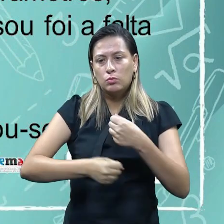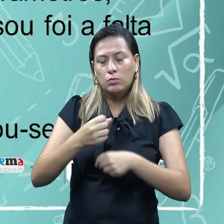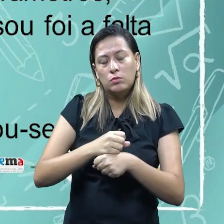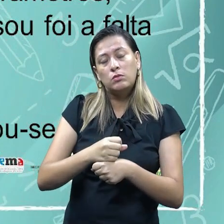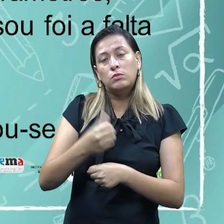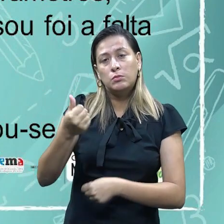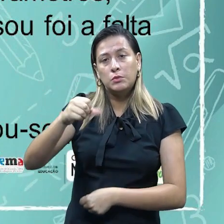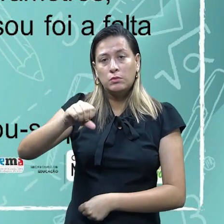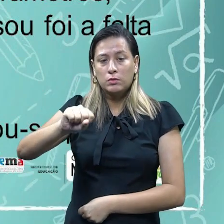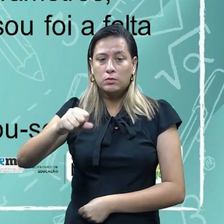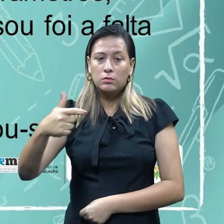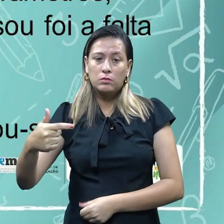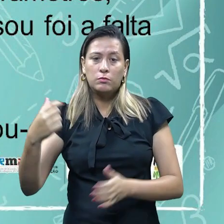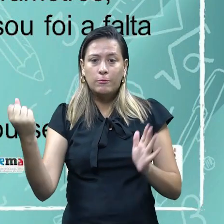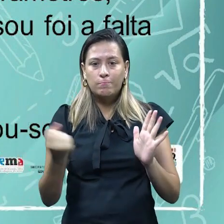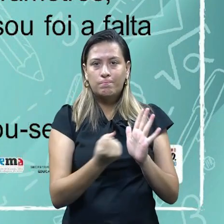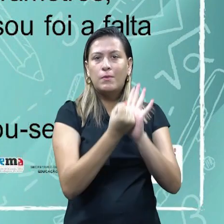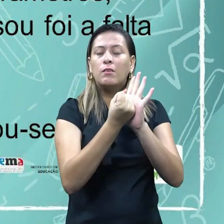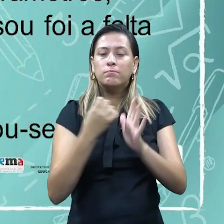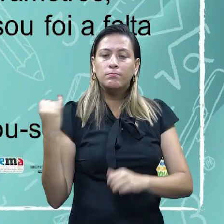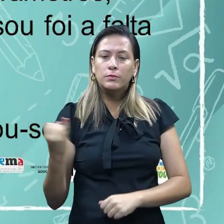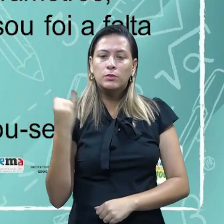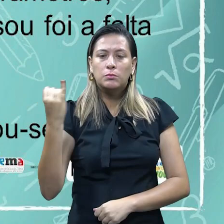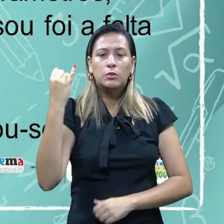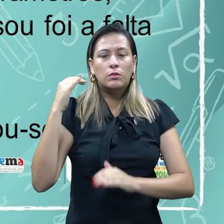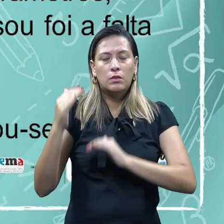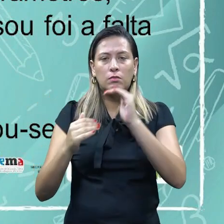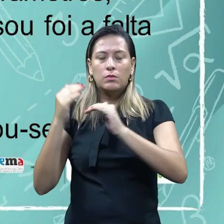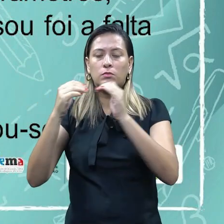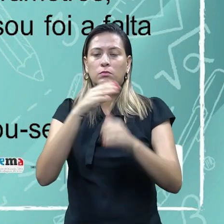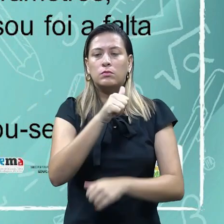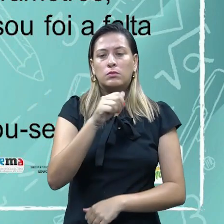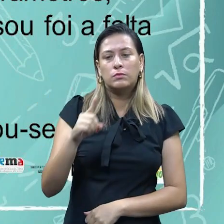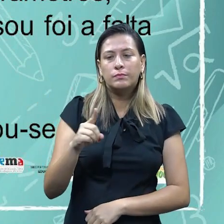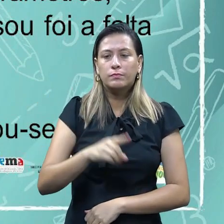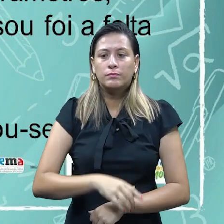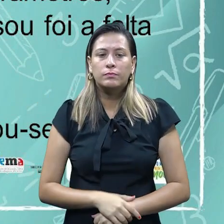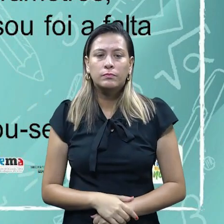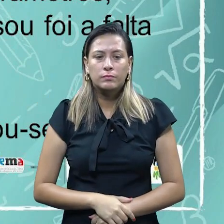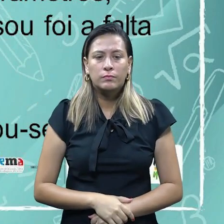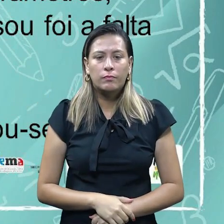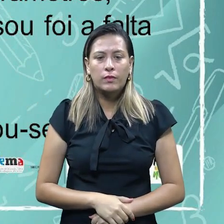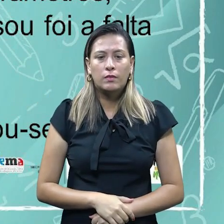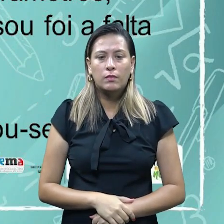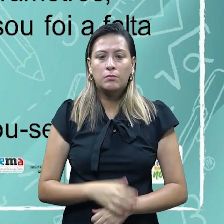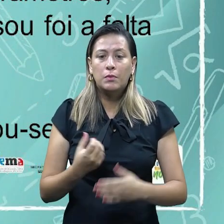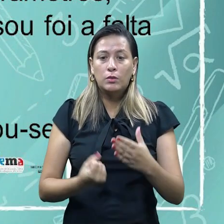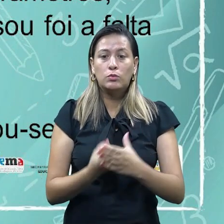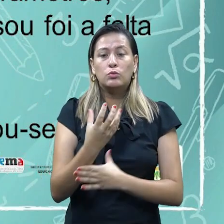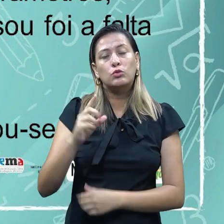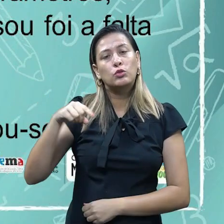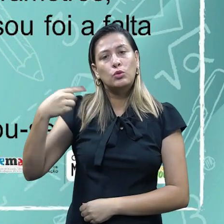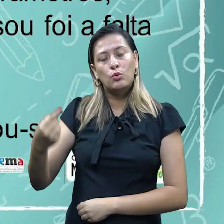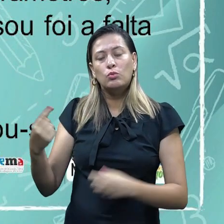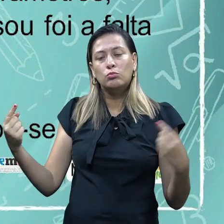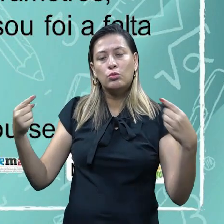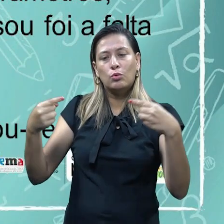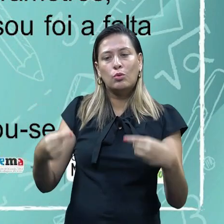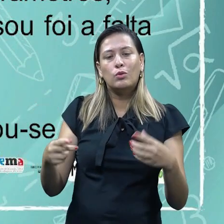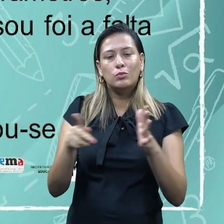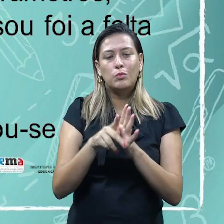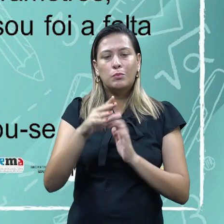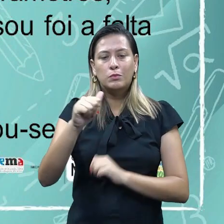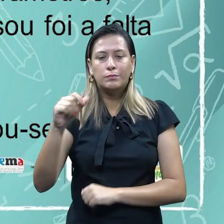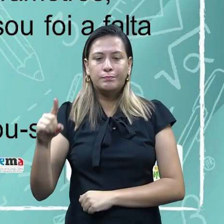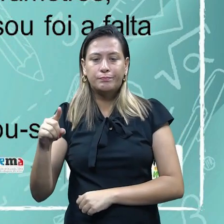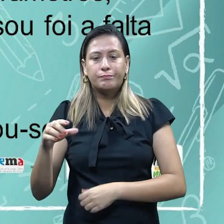marco na evolução do CAD, estabelecendo o ritmo para o desenvolvimento de outros concorrentes de CAD. Nesse momento,